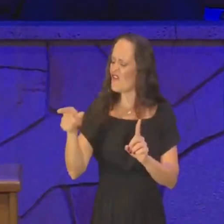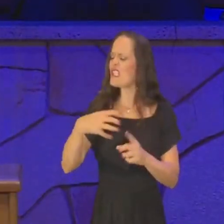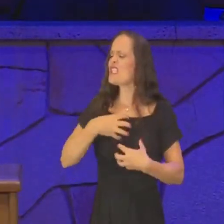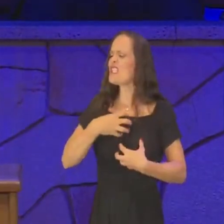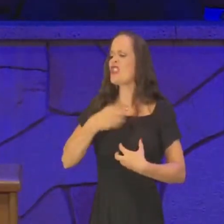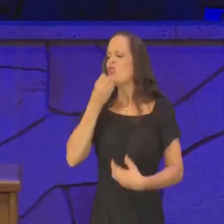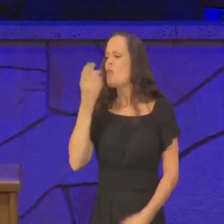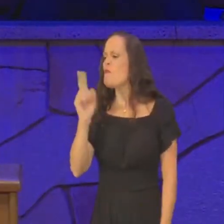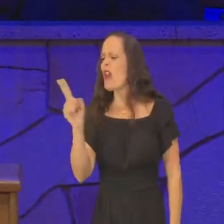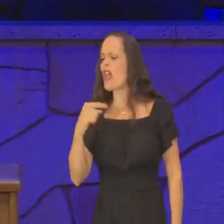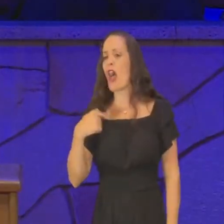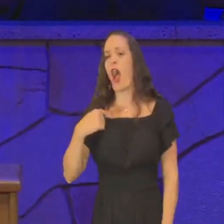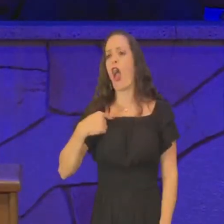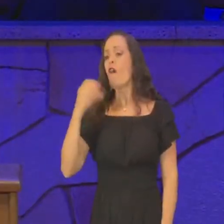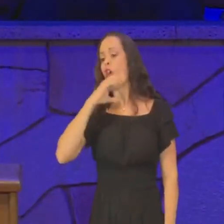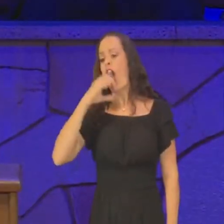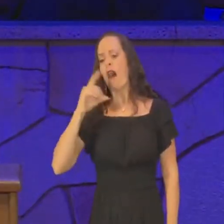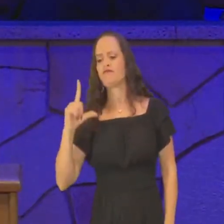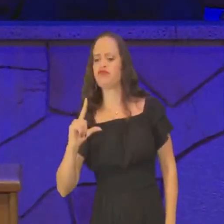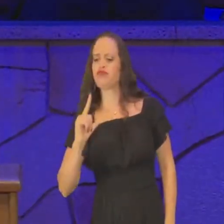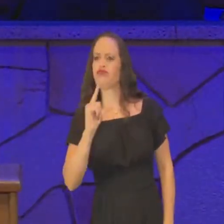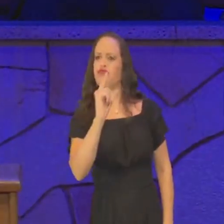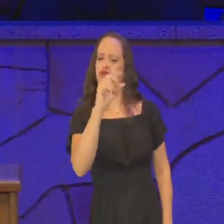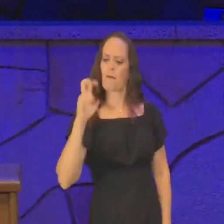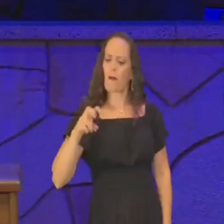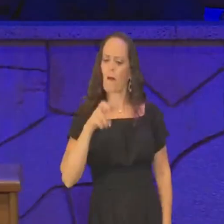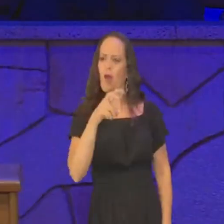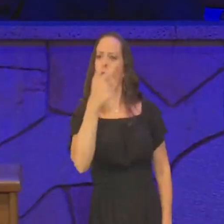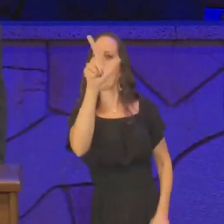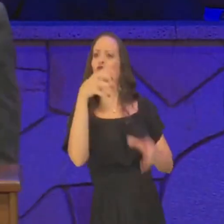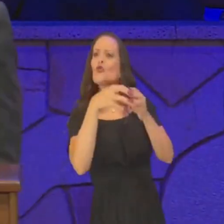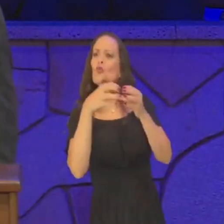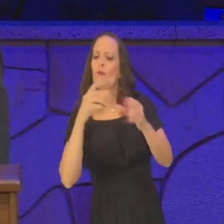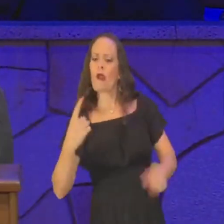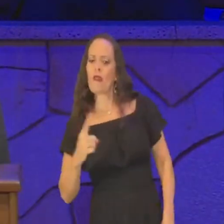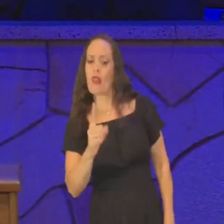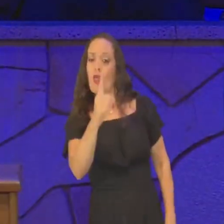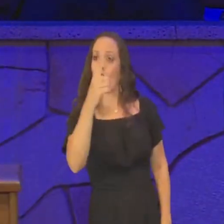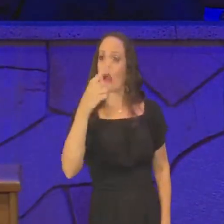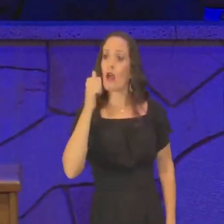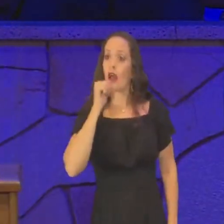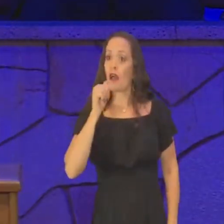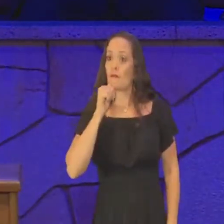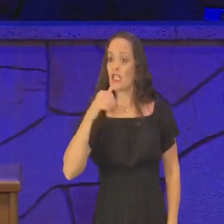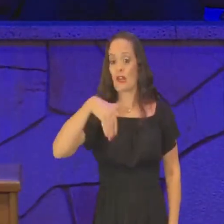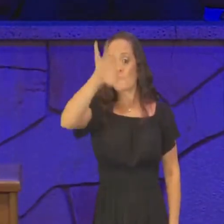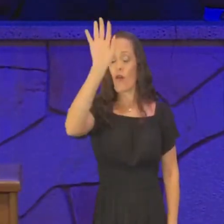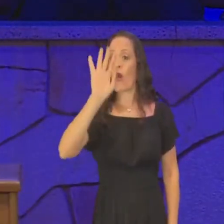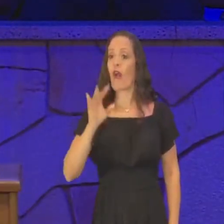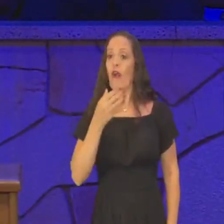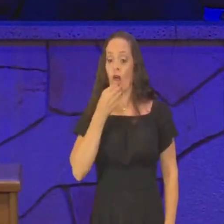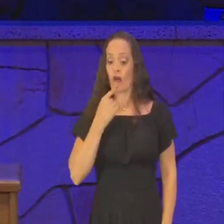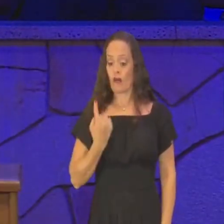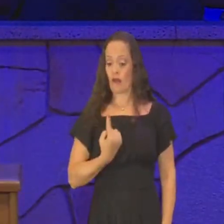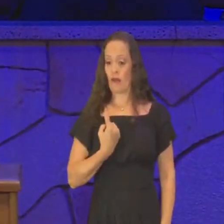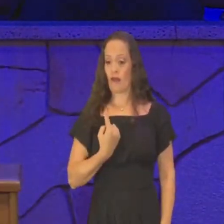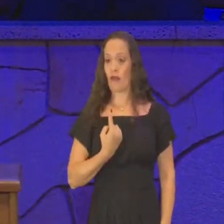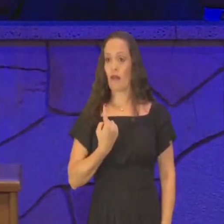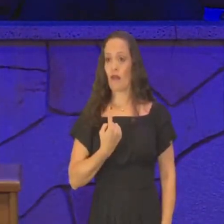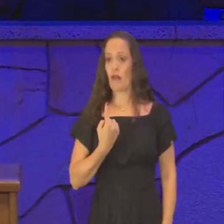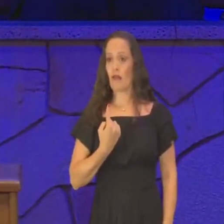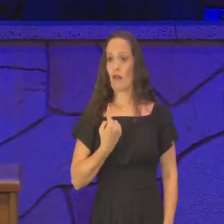bem, então eu vou passar adiante, eu vou com a outra equipe. E ela desceu e ele ficou para trás.